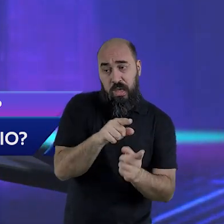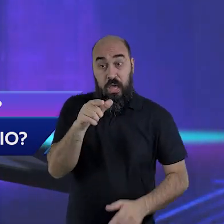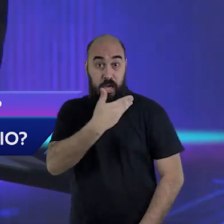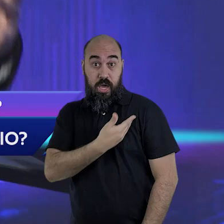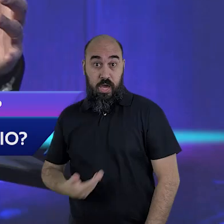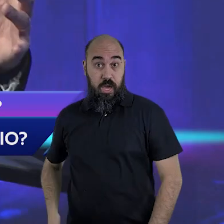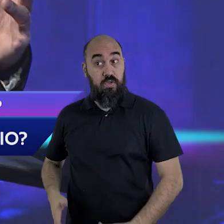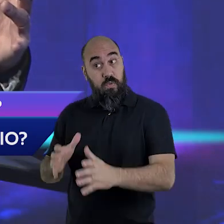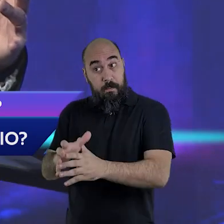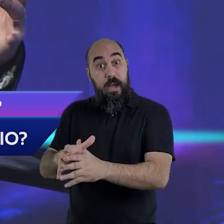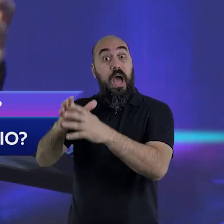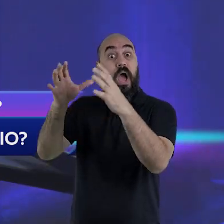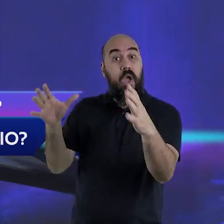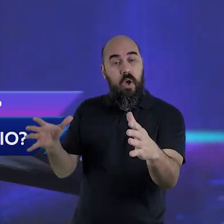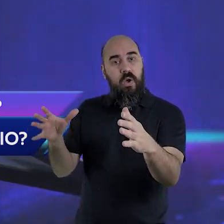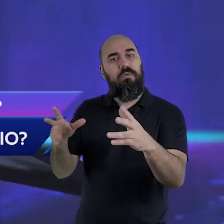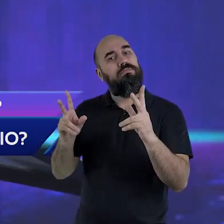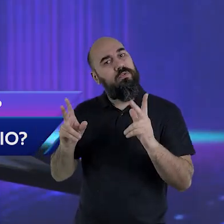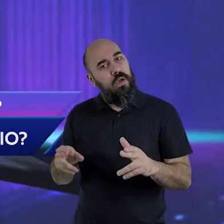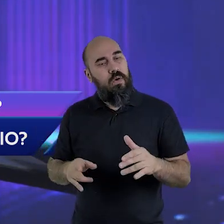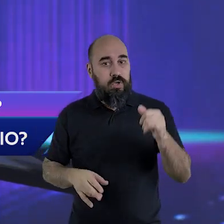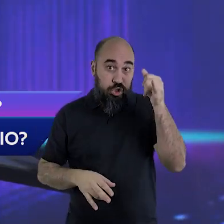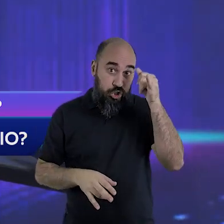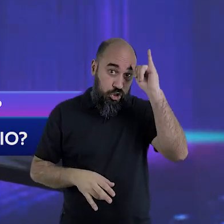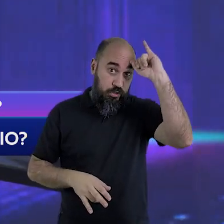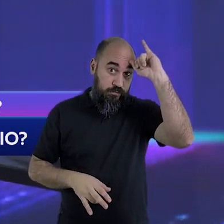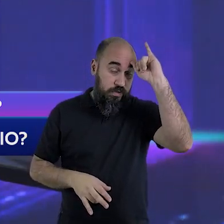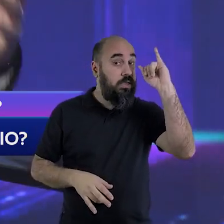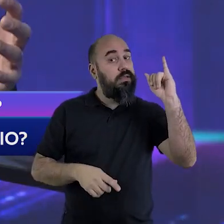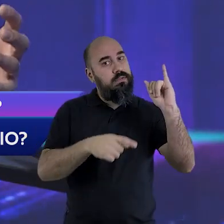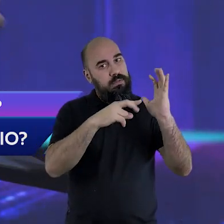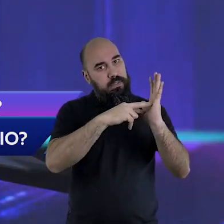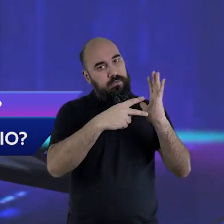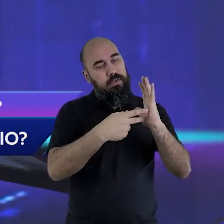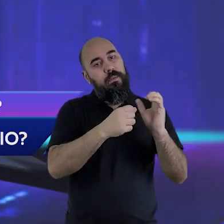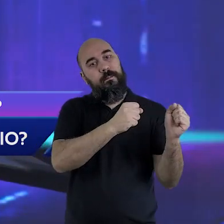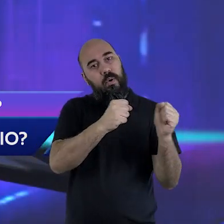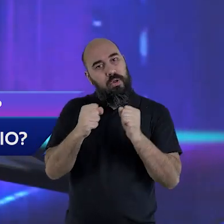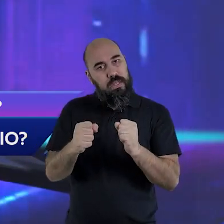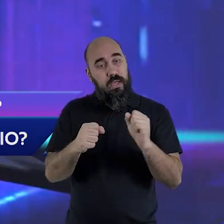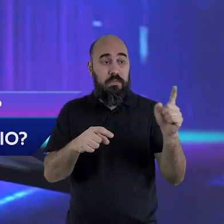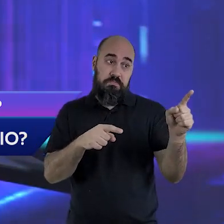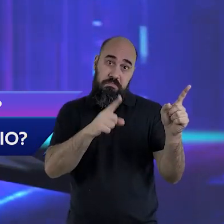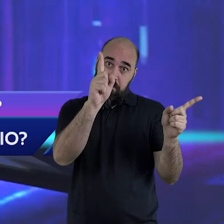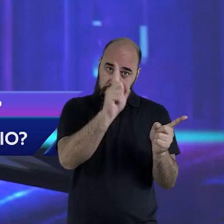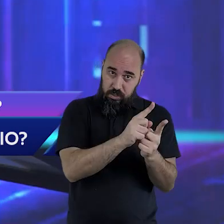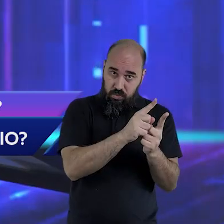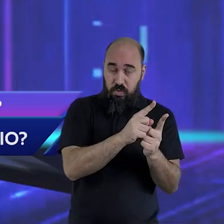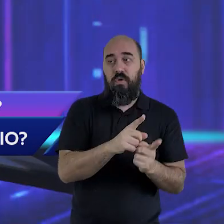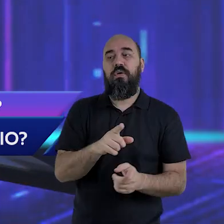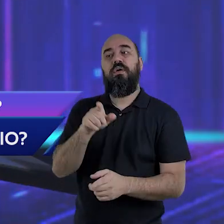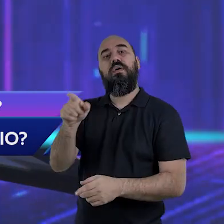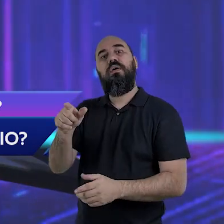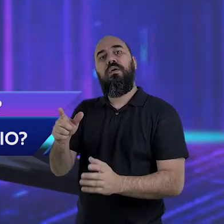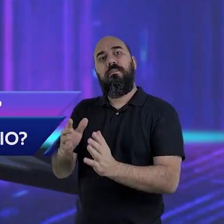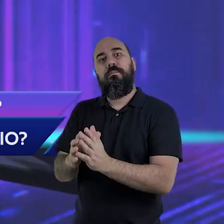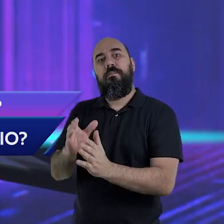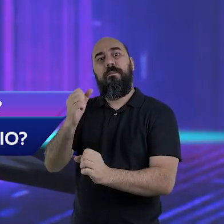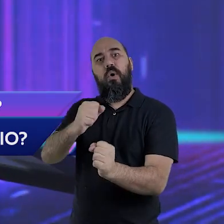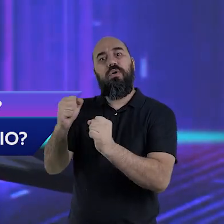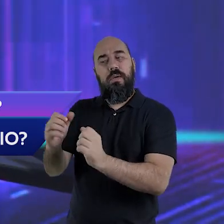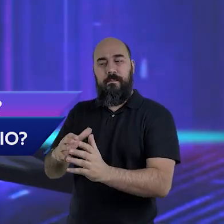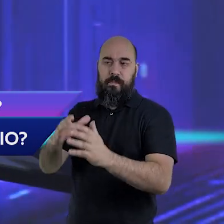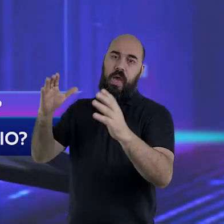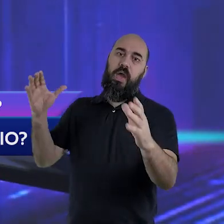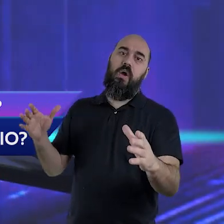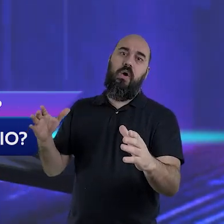redução. Chifre representa um poder. Chifre é menor do que um poder. Mulher representa povo de